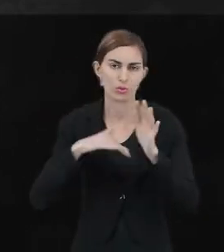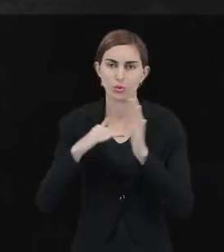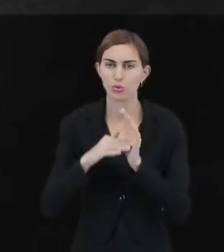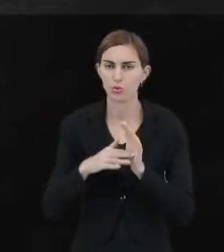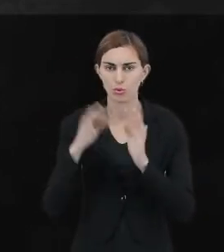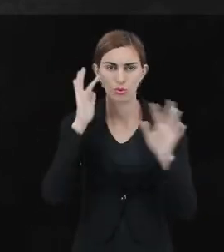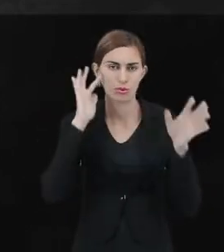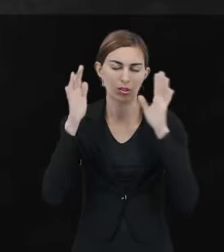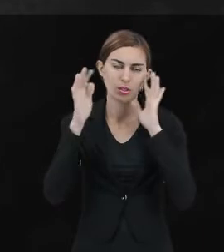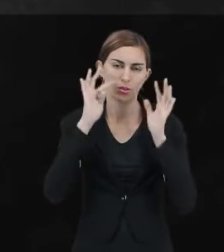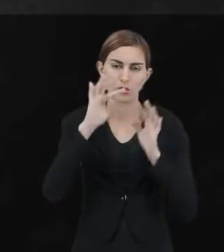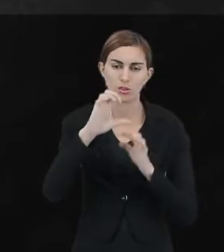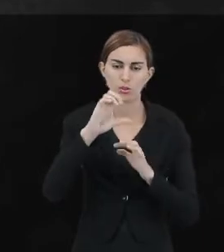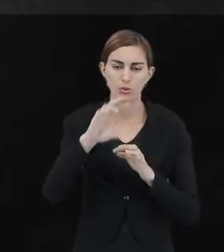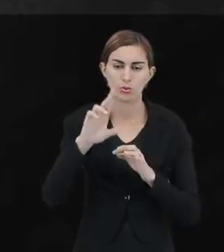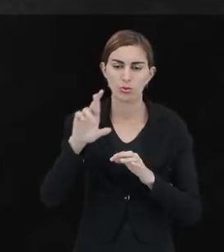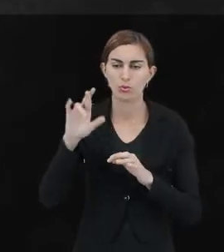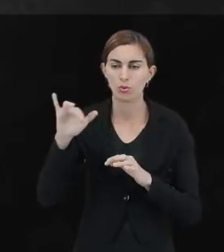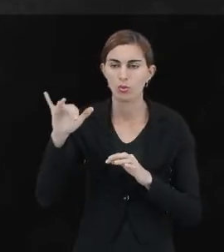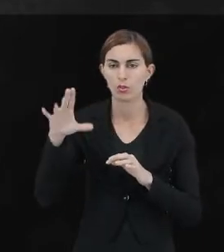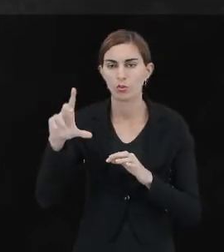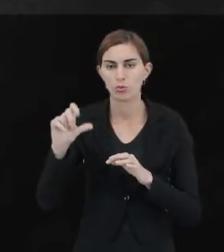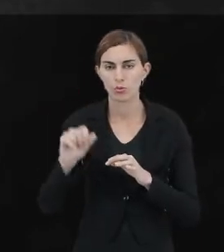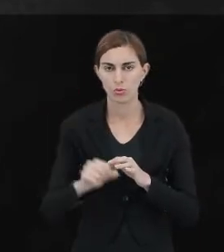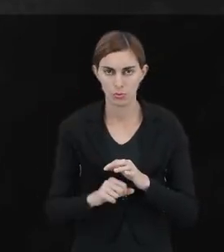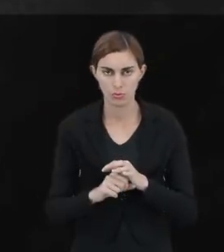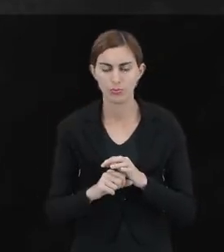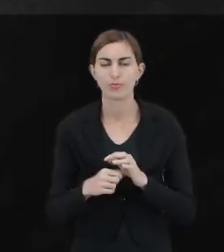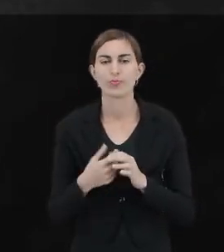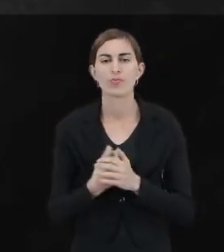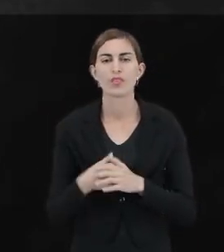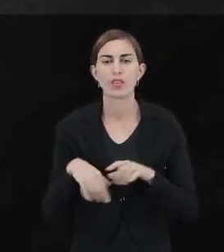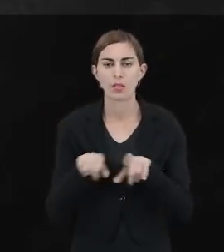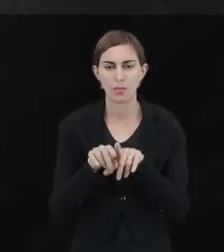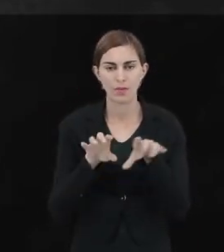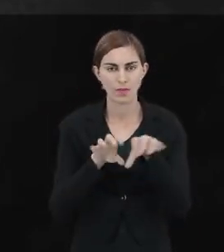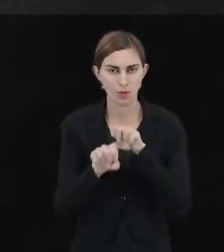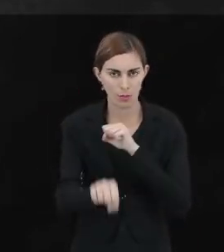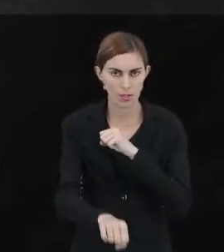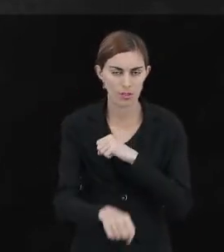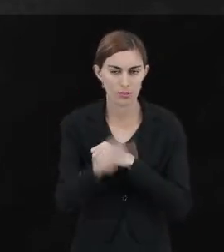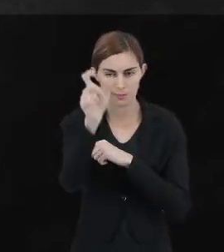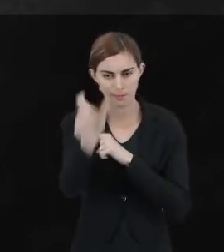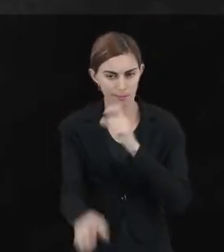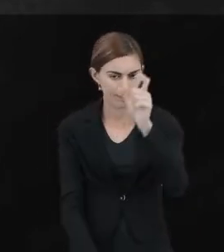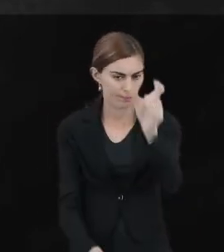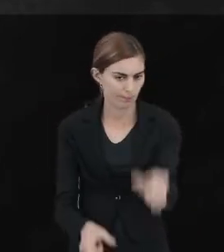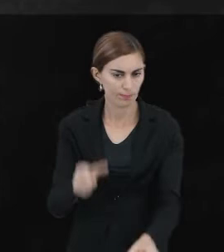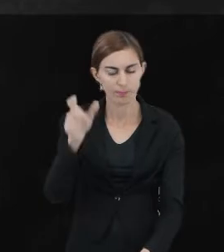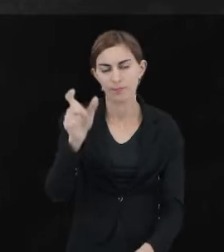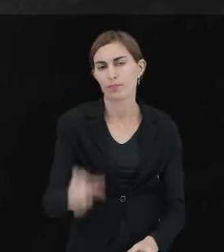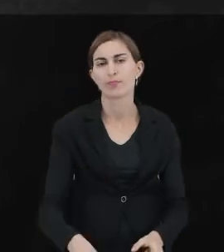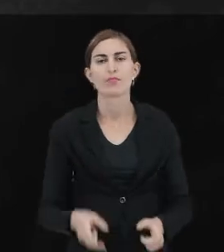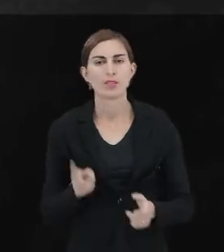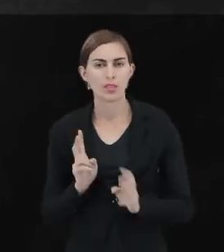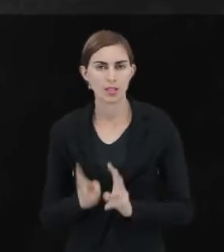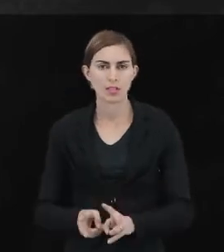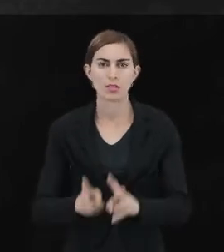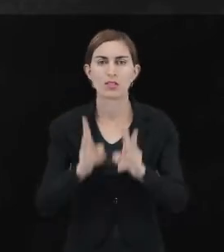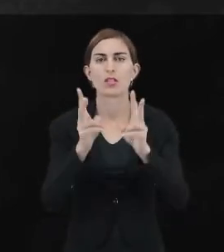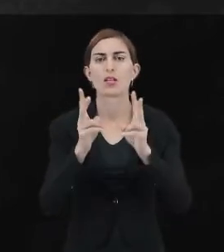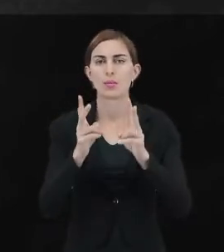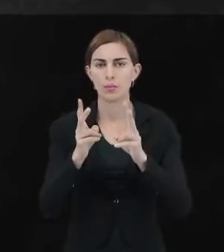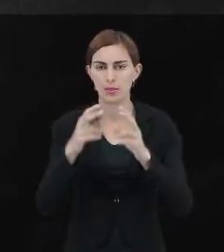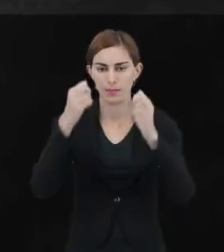sejam tradicionais ou críticas e pós-críticas, é o fato de que a formação dos sujeitos se dá